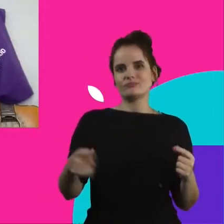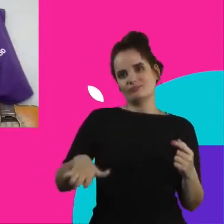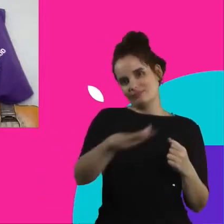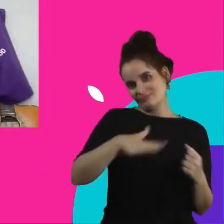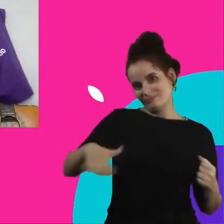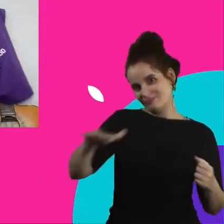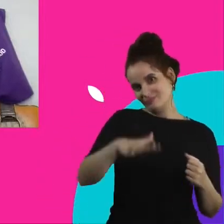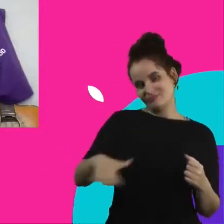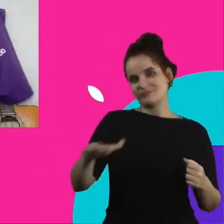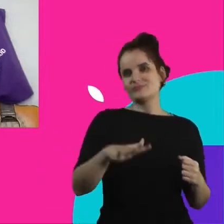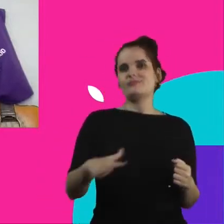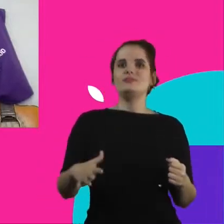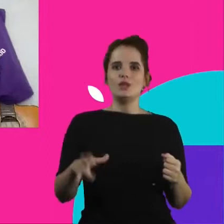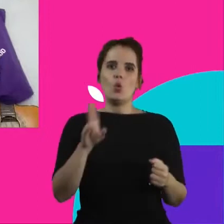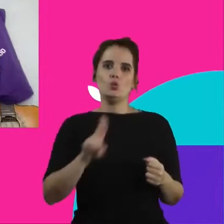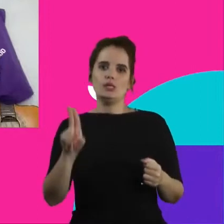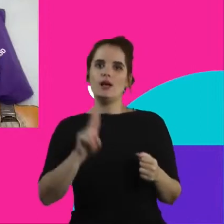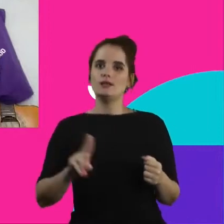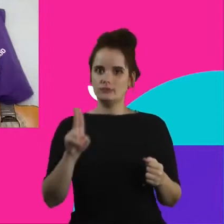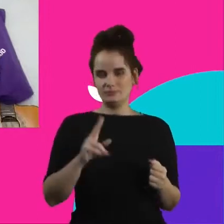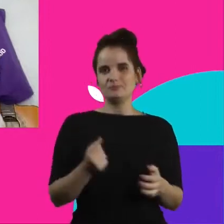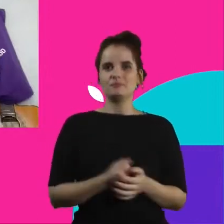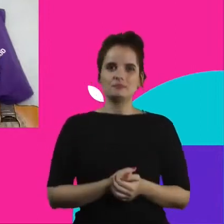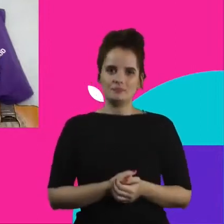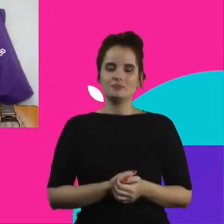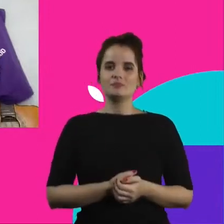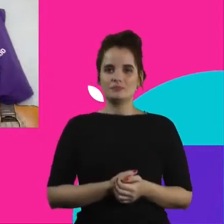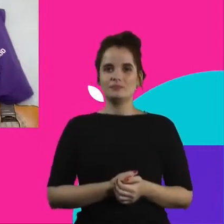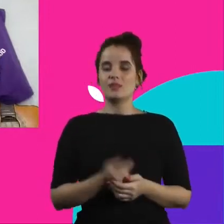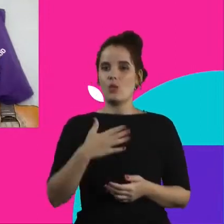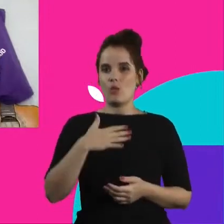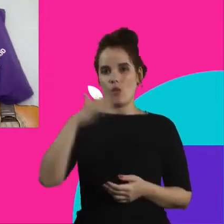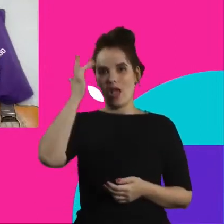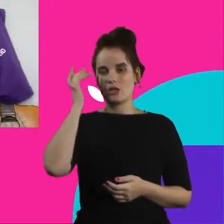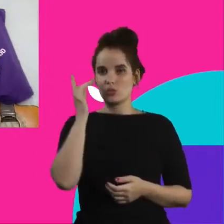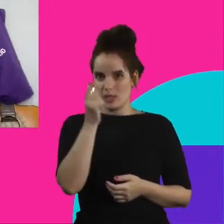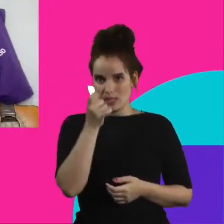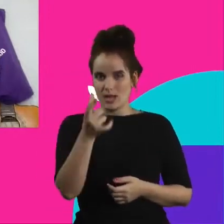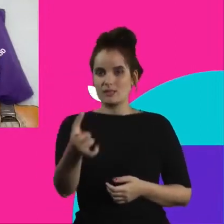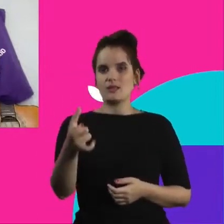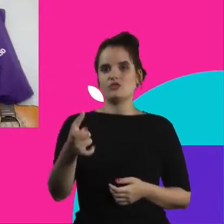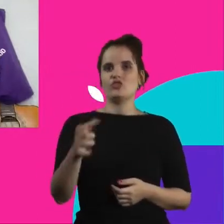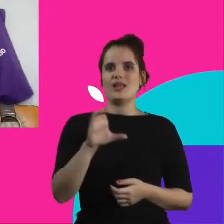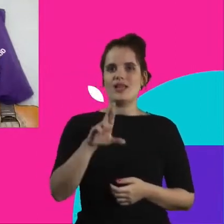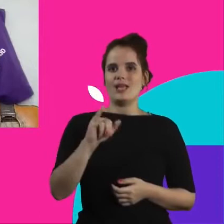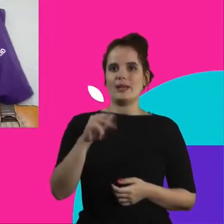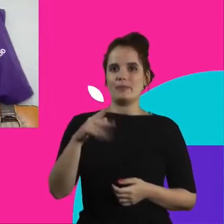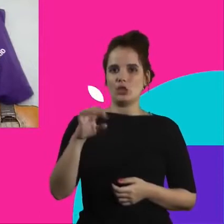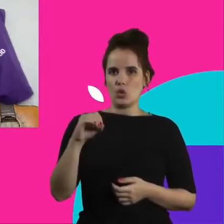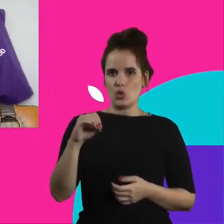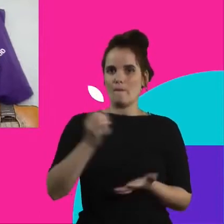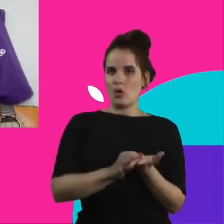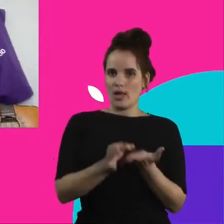mesma forma como outros ativos já eram utilizados, né? O que eu acho interessante da criptomoeda é, primeiro, desmistificar